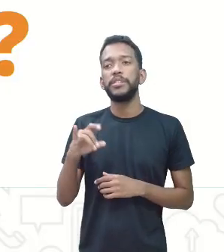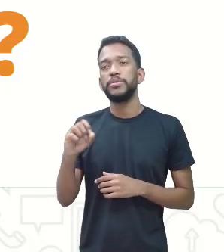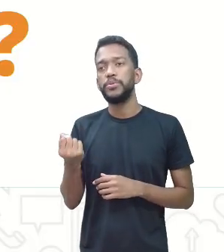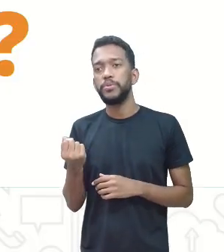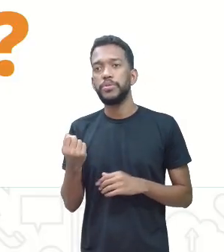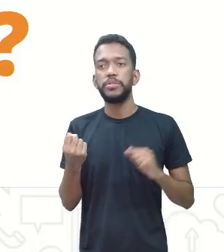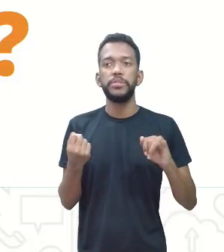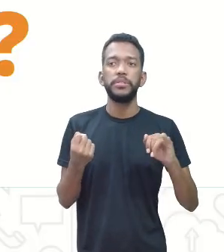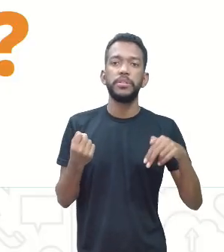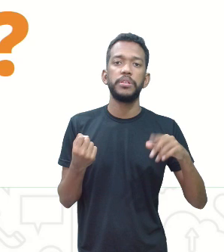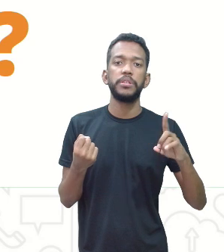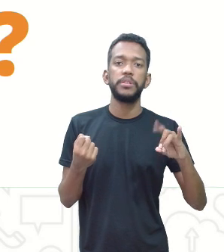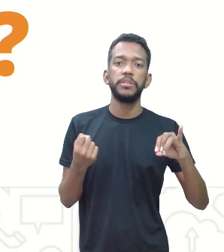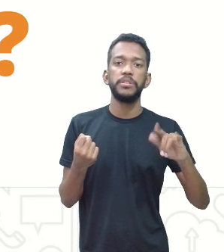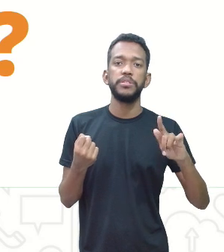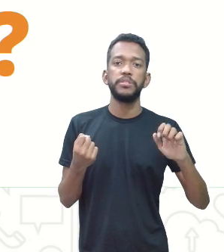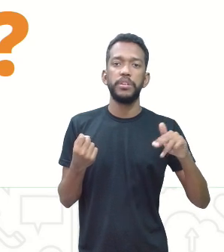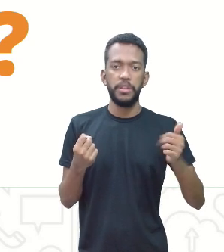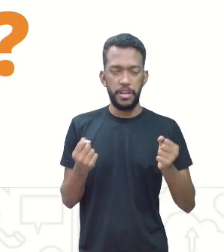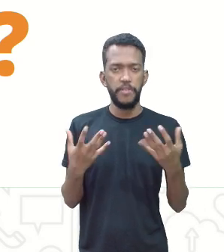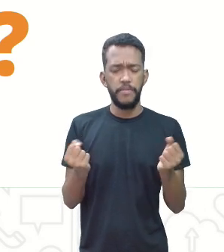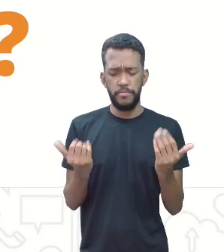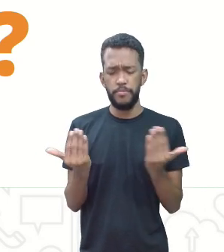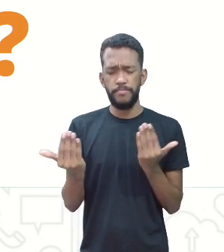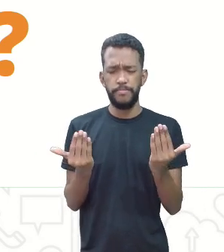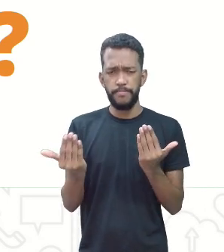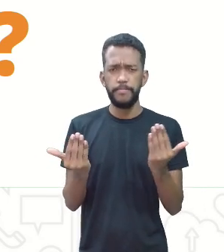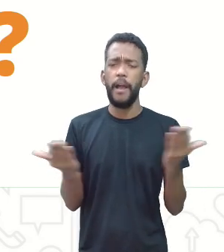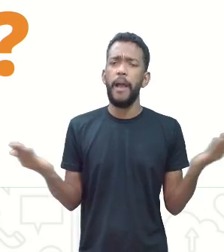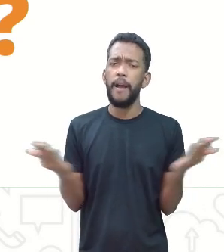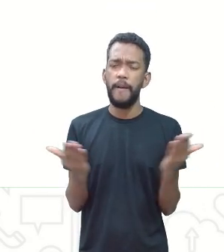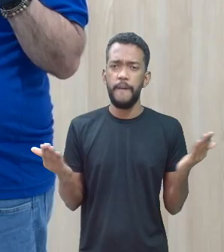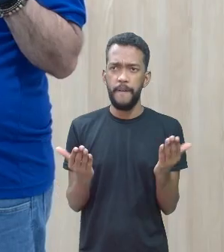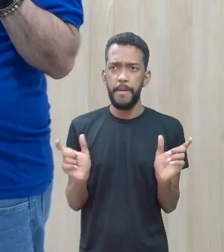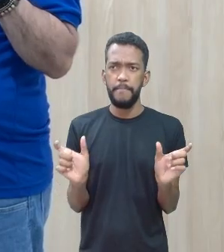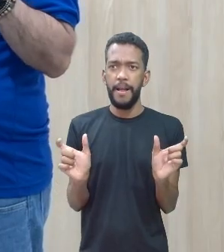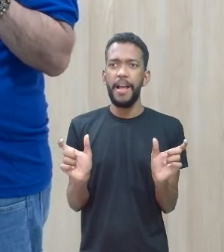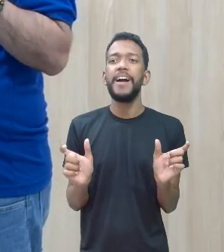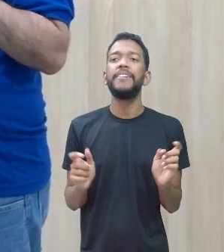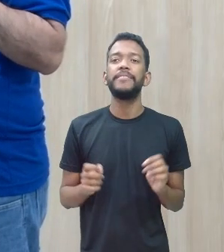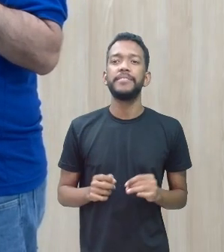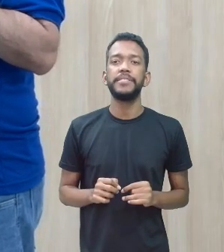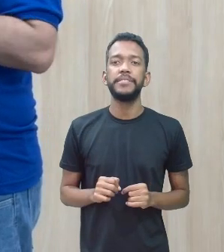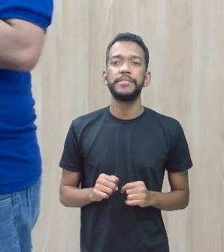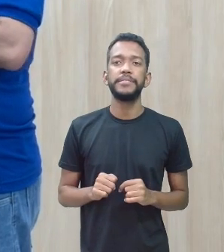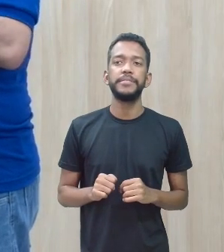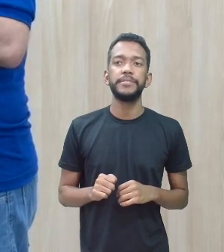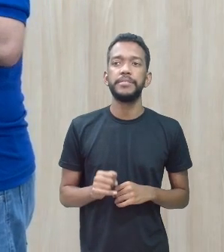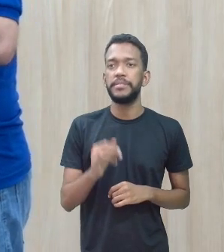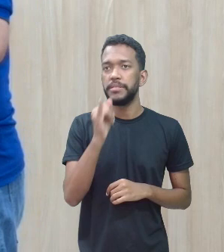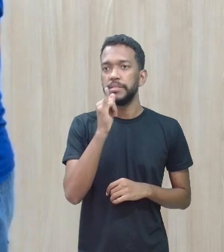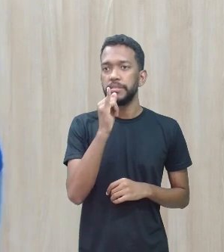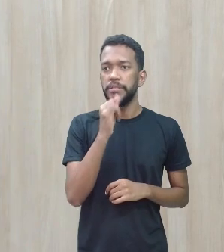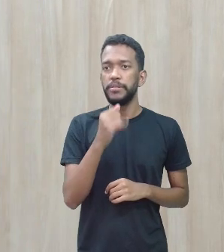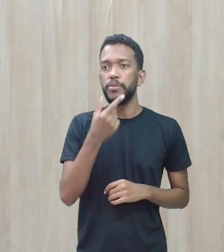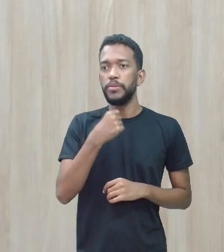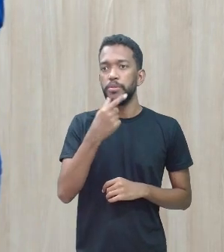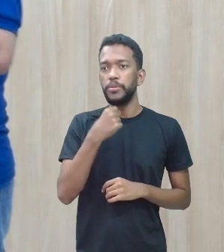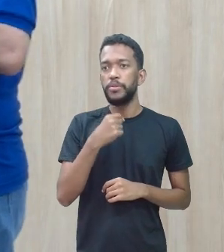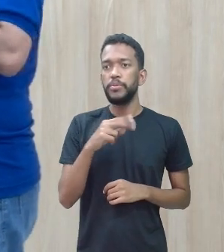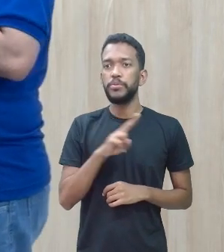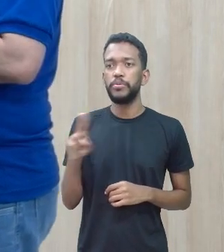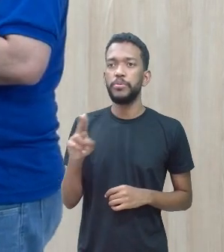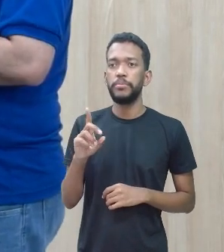Nós temos uma discussão para fazer aqui, porque a partir, por exemplo, do relato, né, do